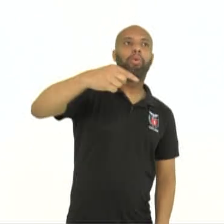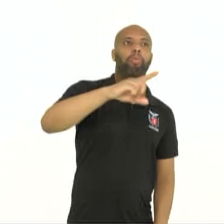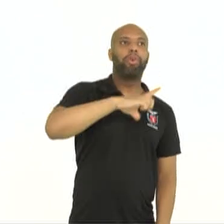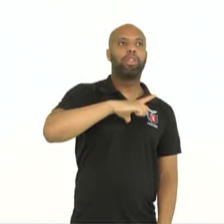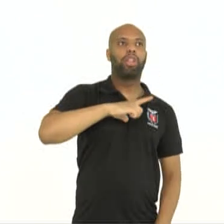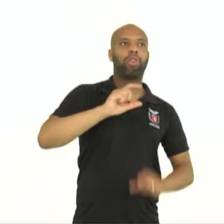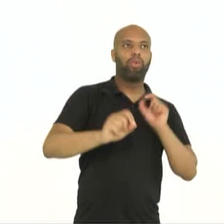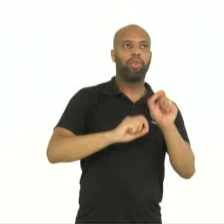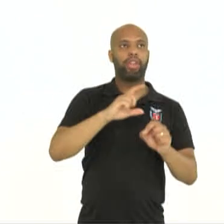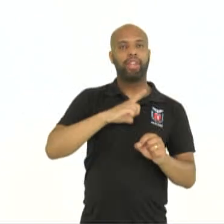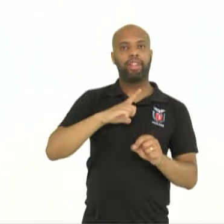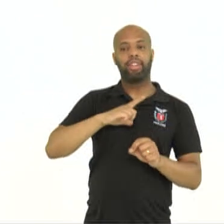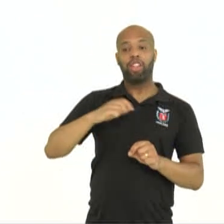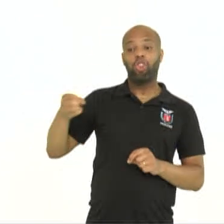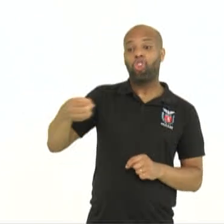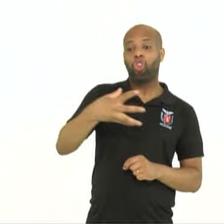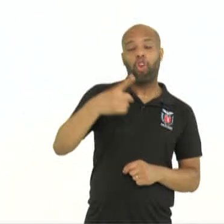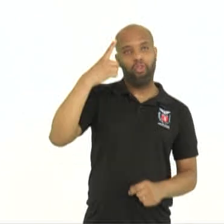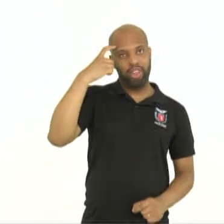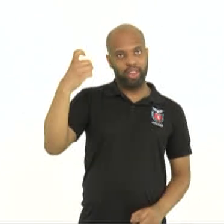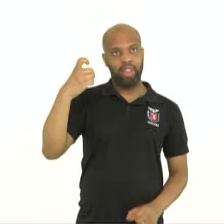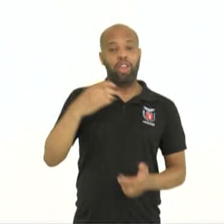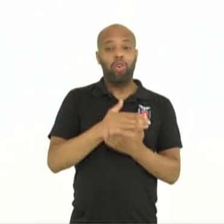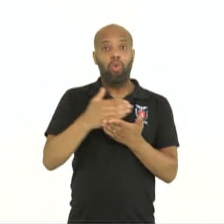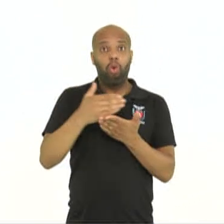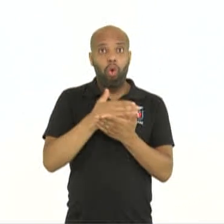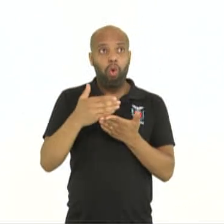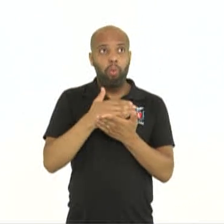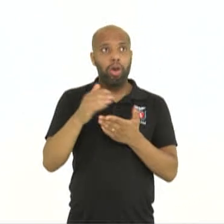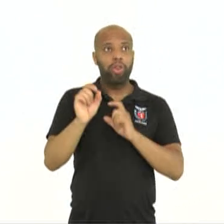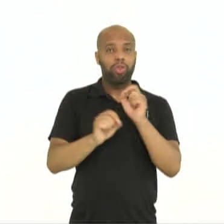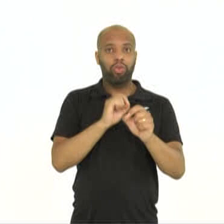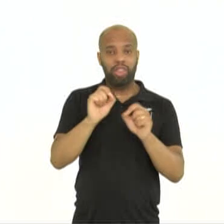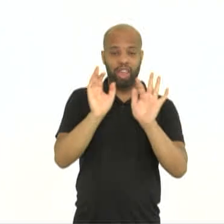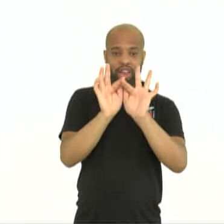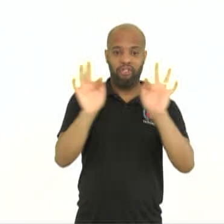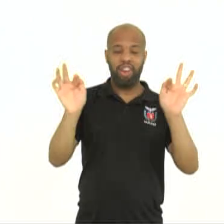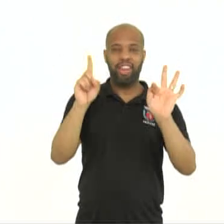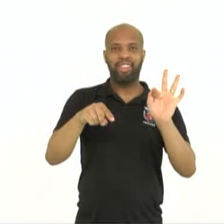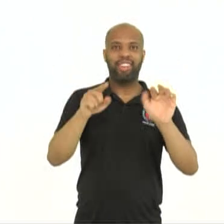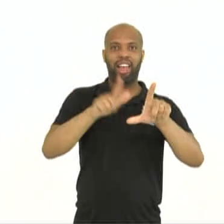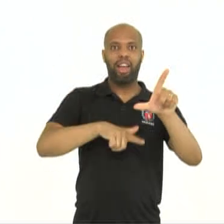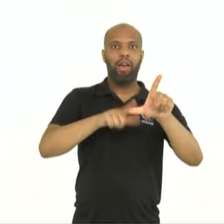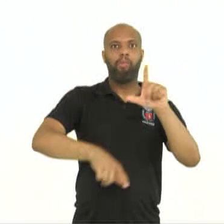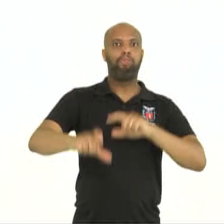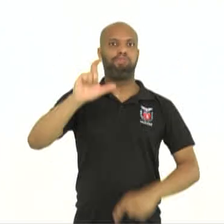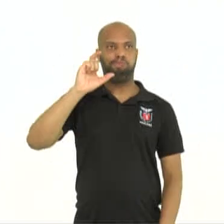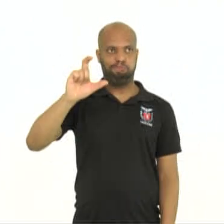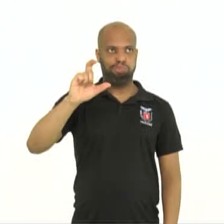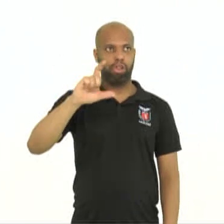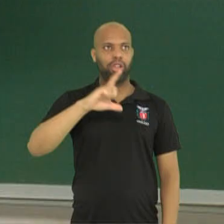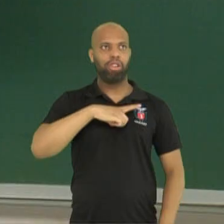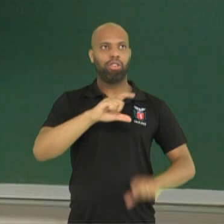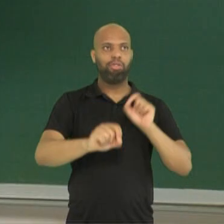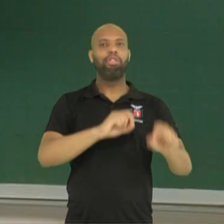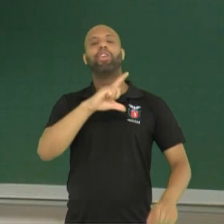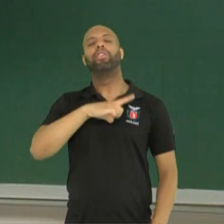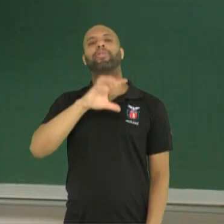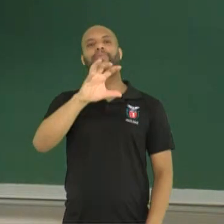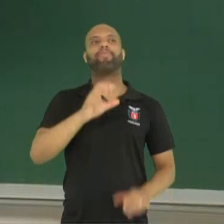com encadeamento de ideias novas, inicia-se a oração com letra maiúscula, tá? E aqui nós